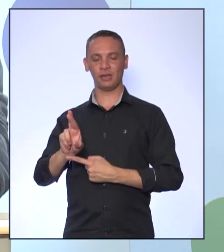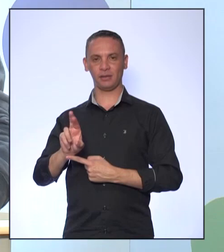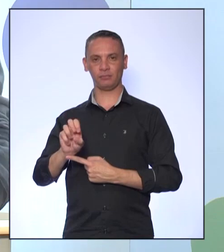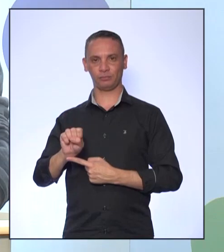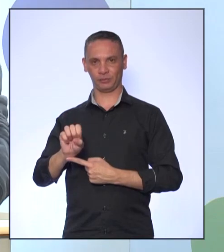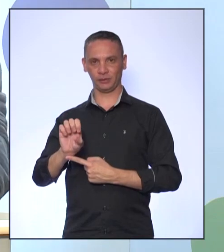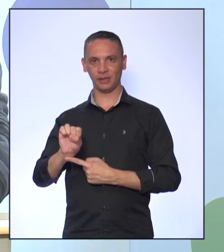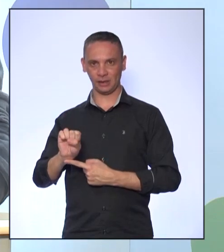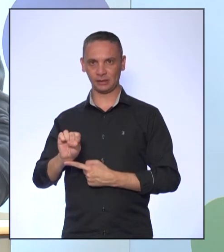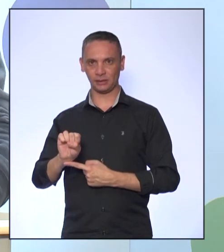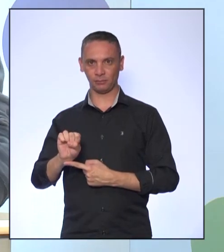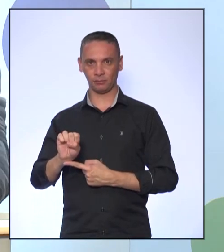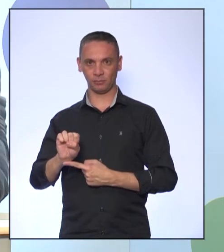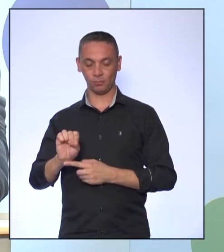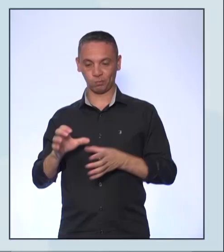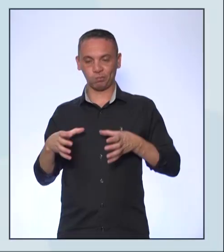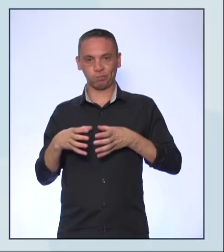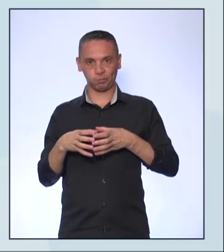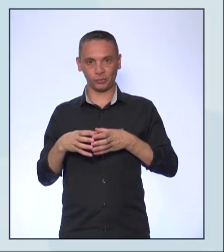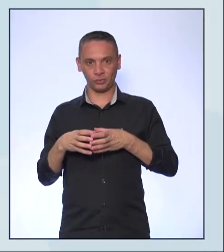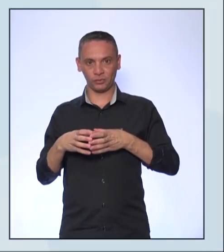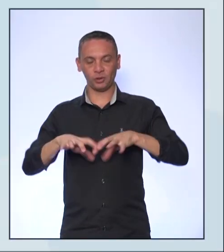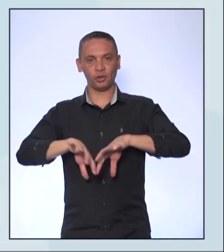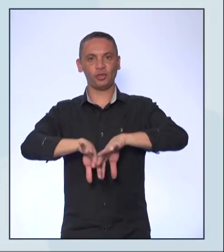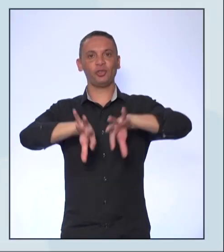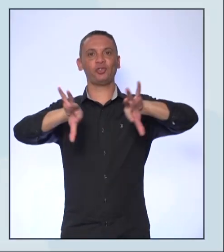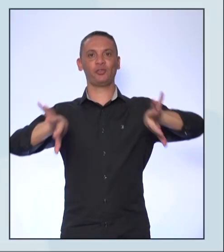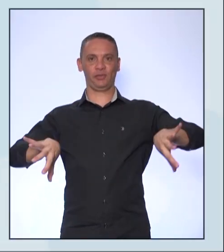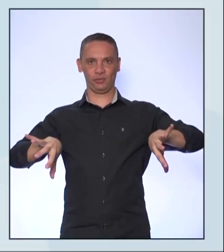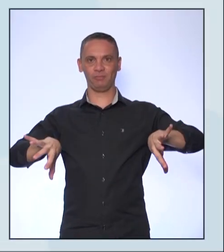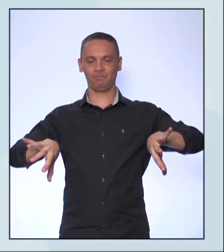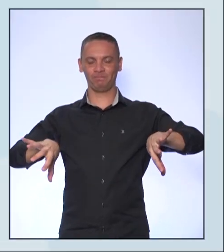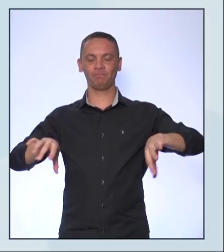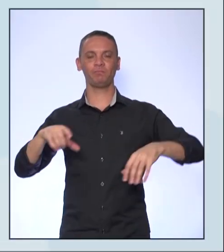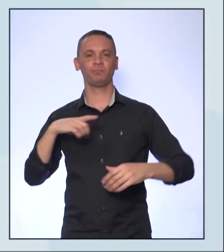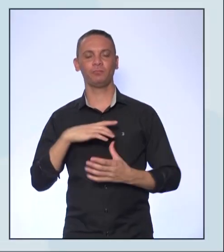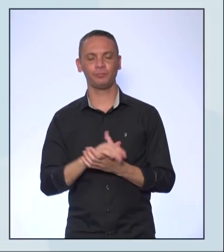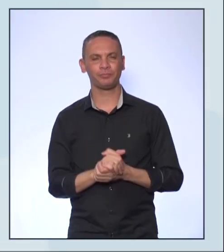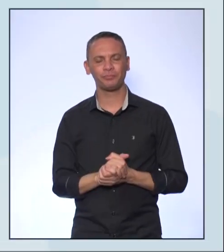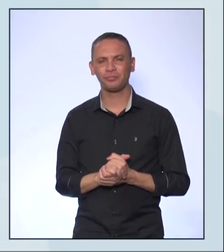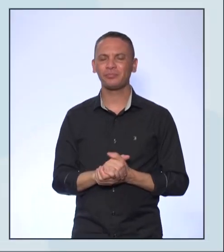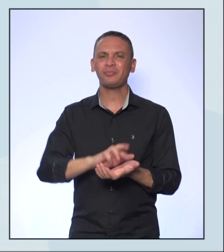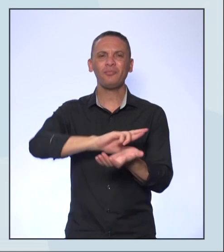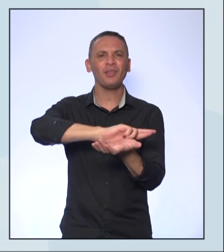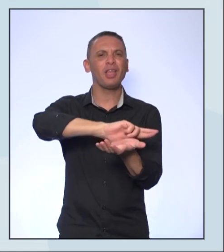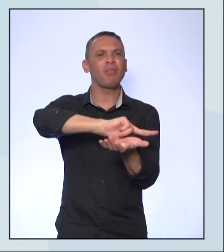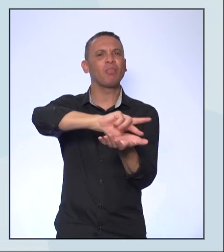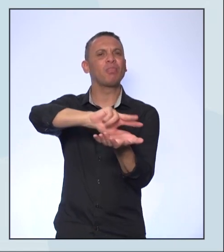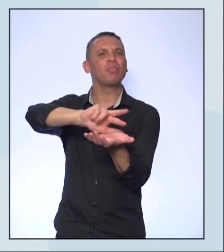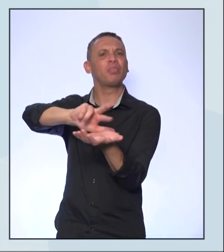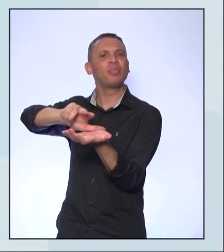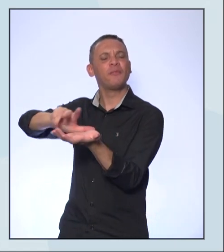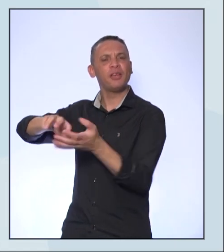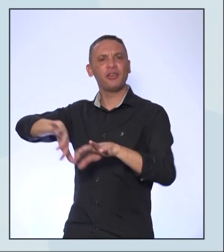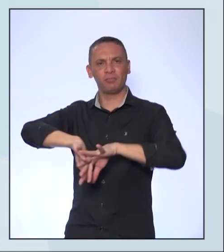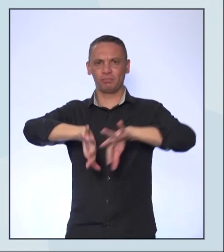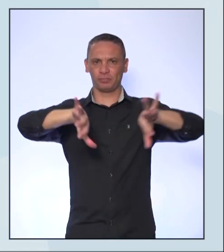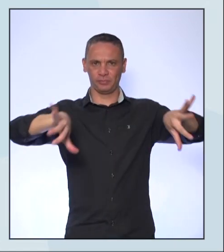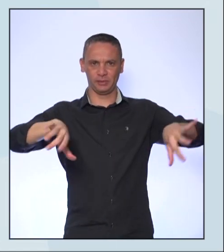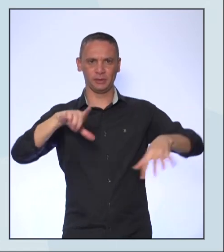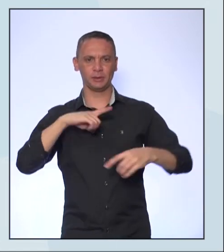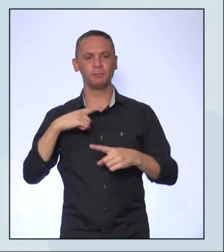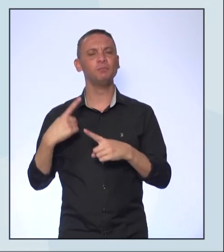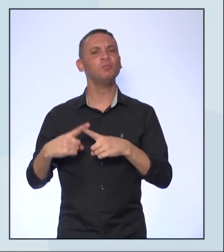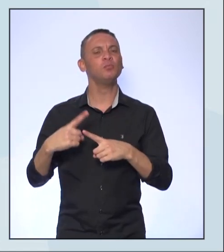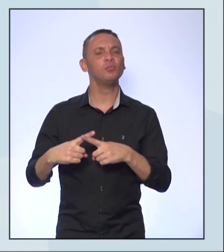ver a introdução aí na tela. Quais são várias as causas da desintegração aí da União Soviética,